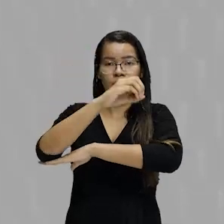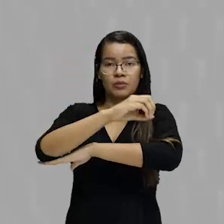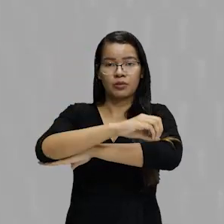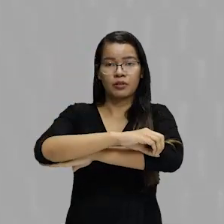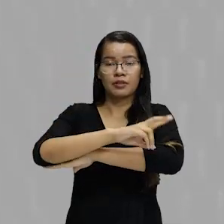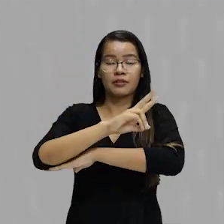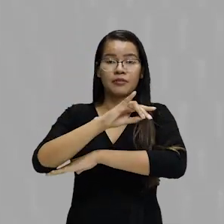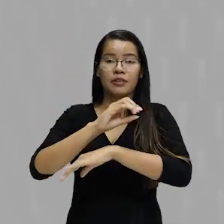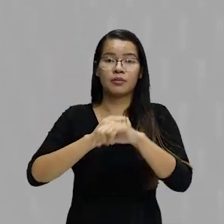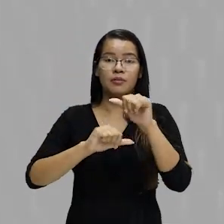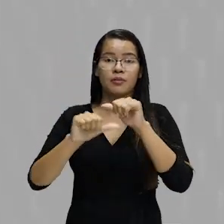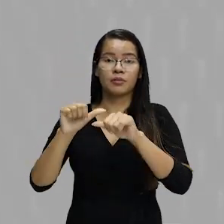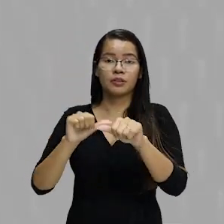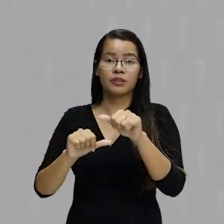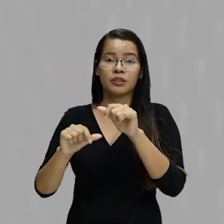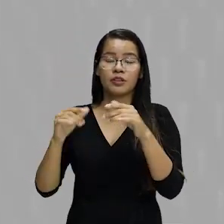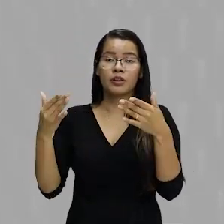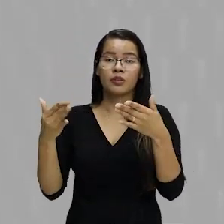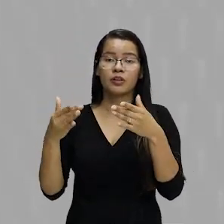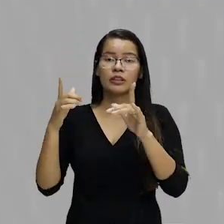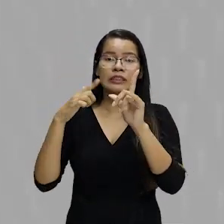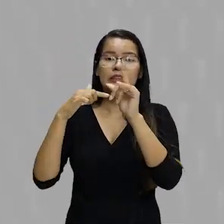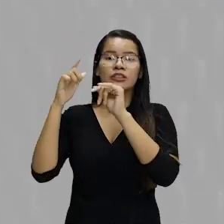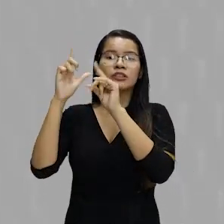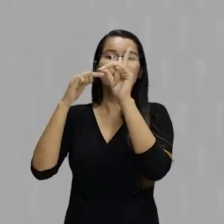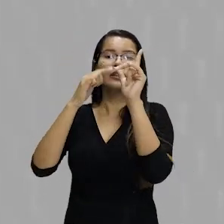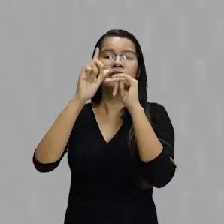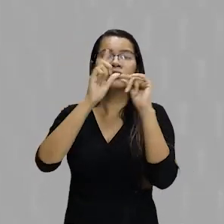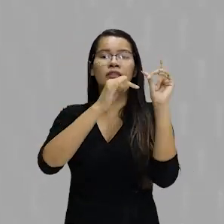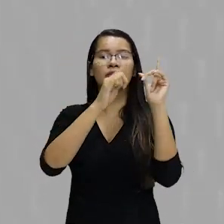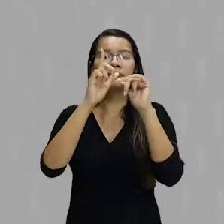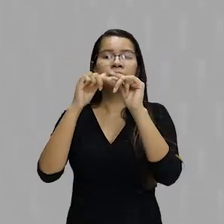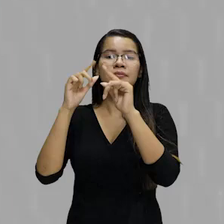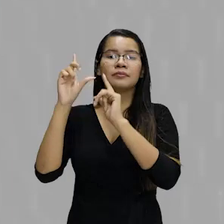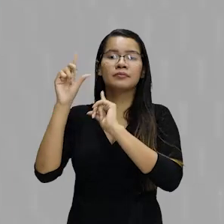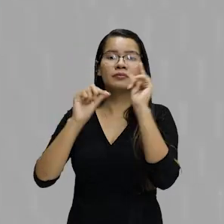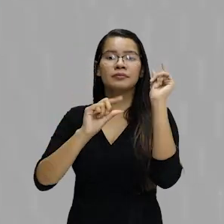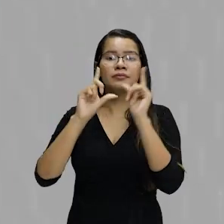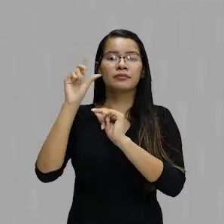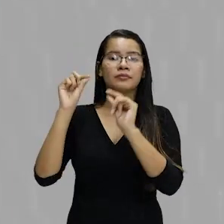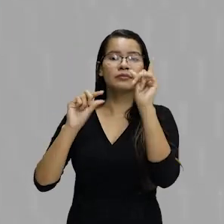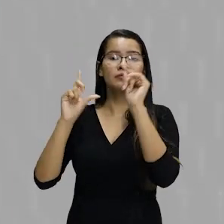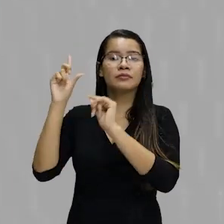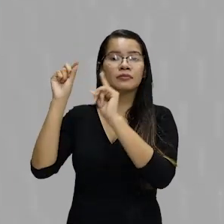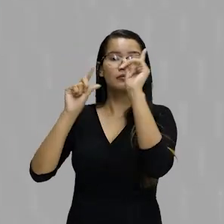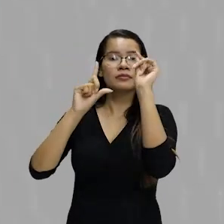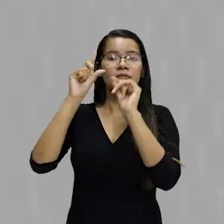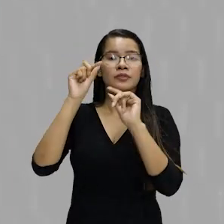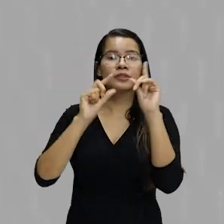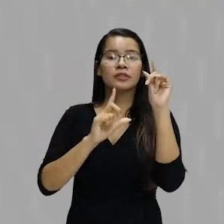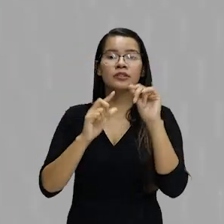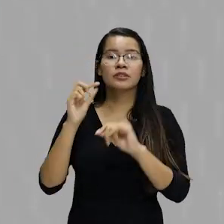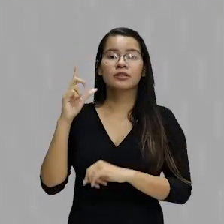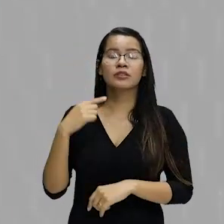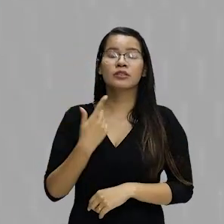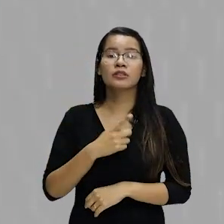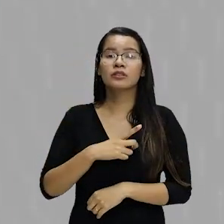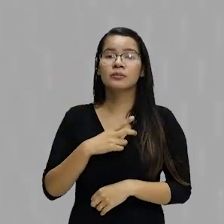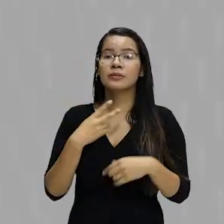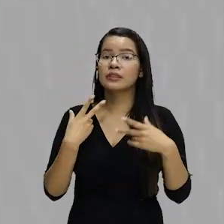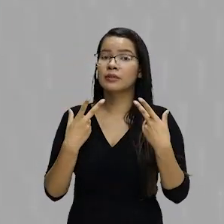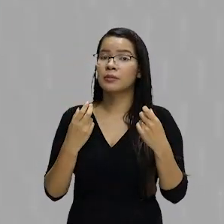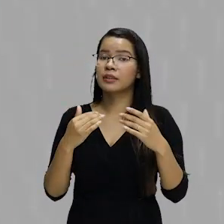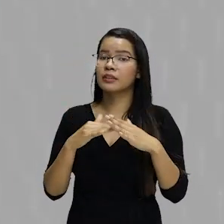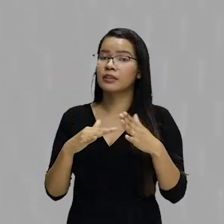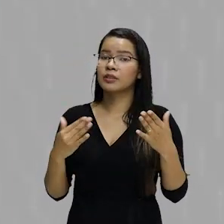das estrelas. Isso é o mais interessante. O movimento das estrelas, nós percebemos, né, até hoje em dia, que